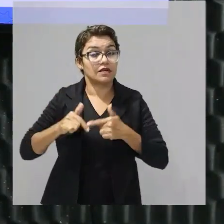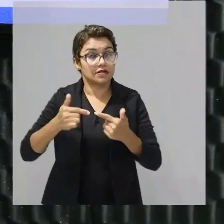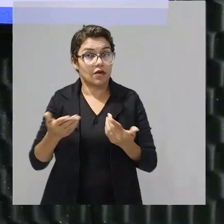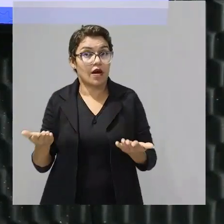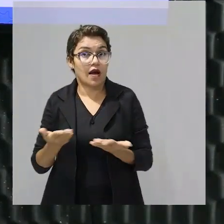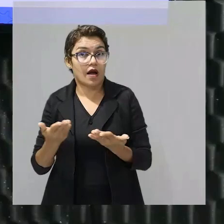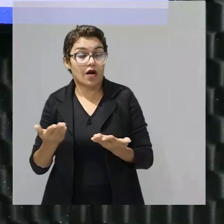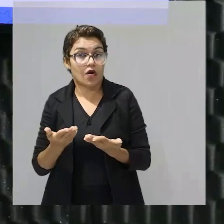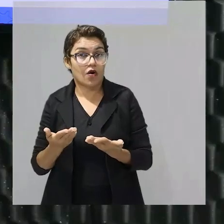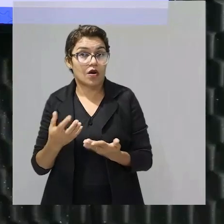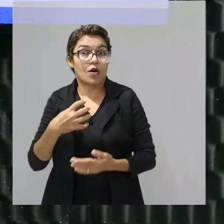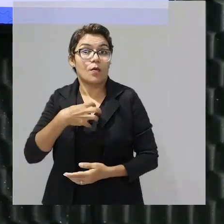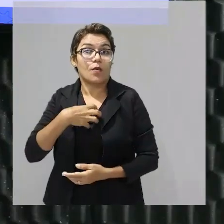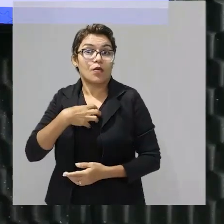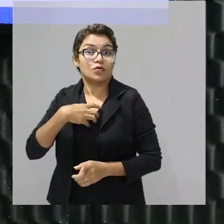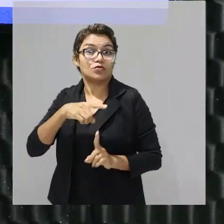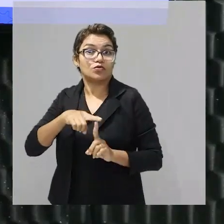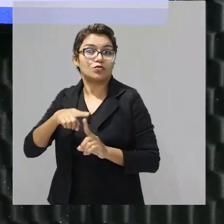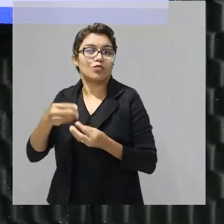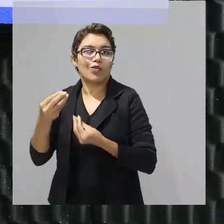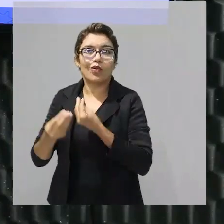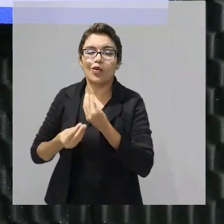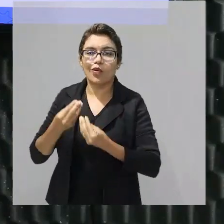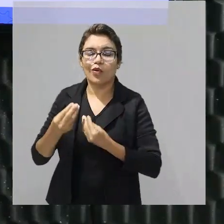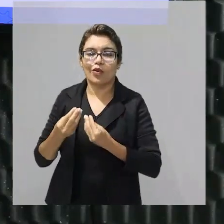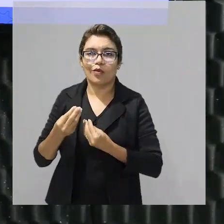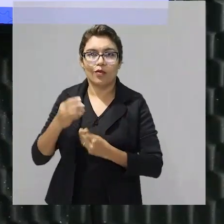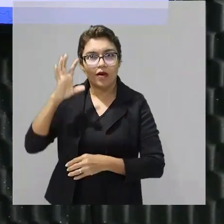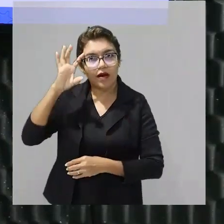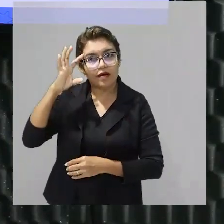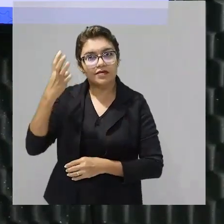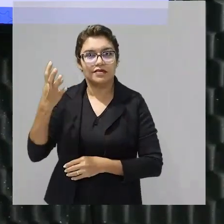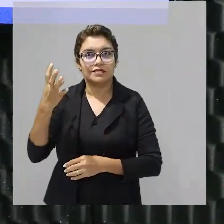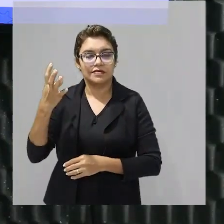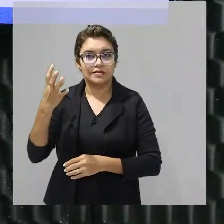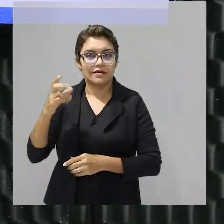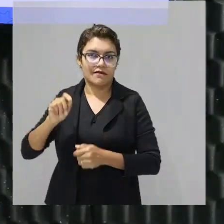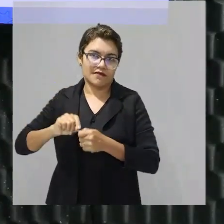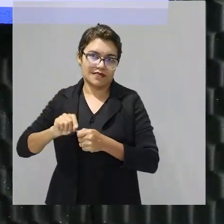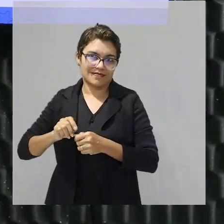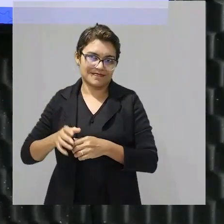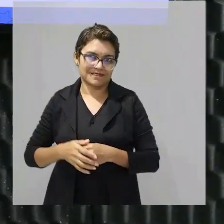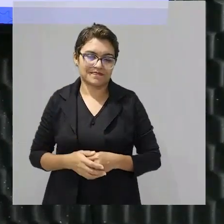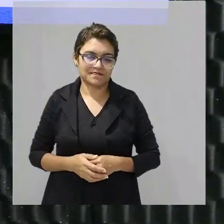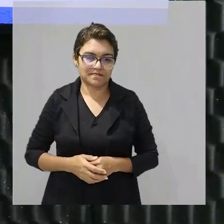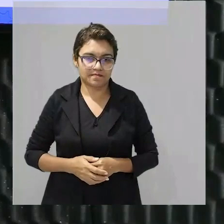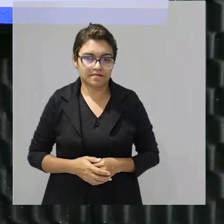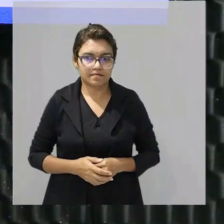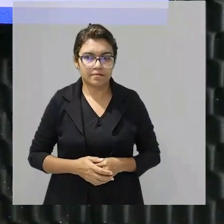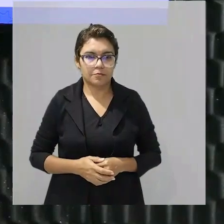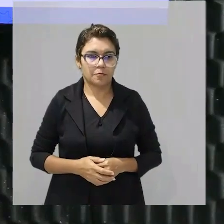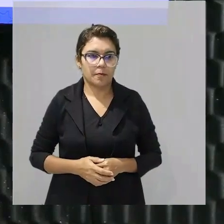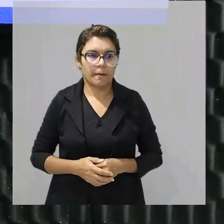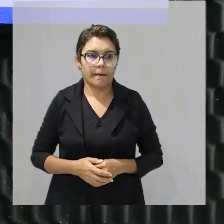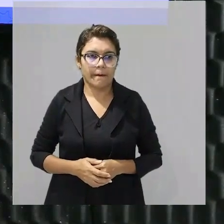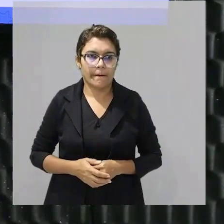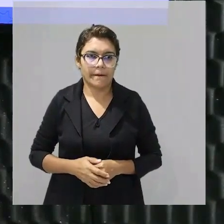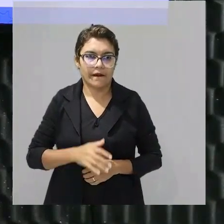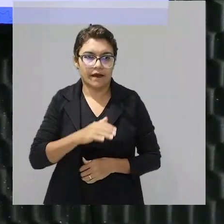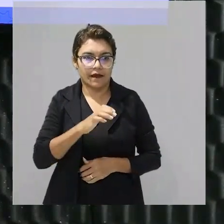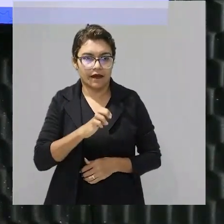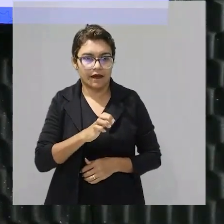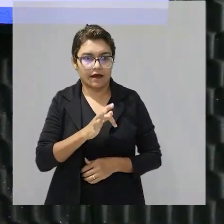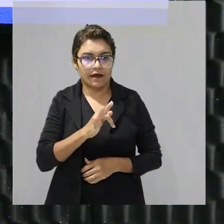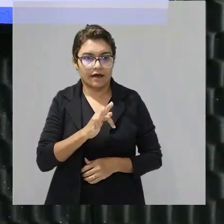elas se efetivariam por meio da divulgação na televisão e rádio. Uma dica para você indicar o modo é utilizar